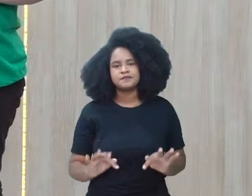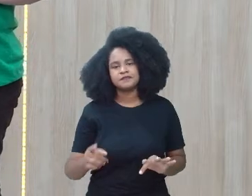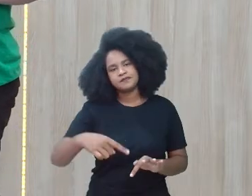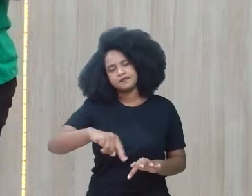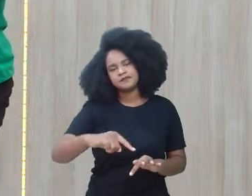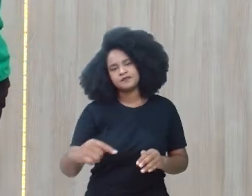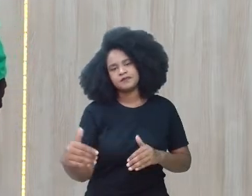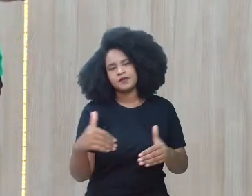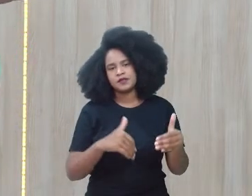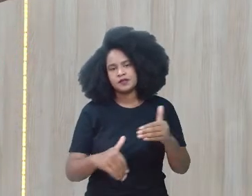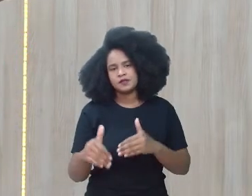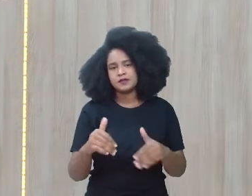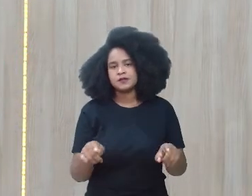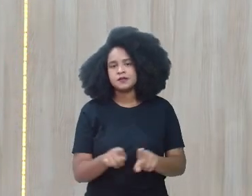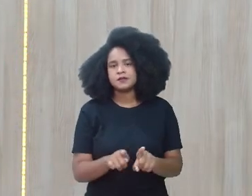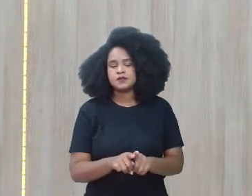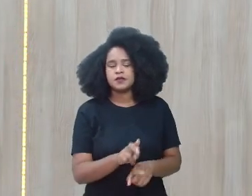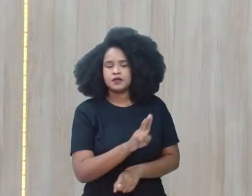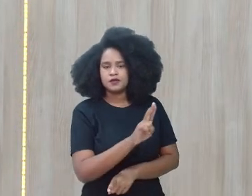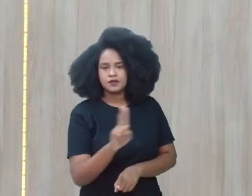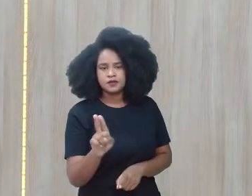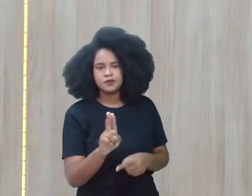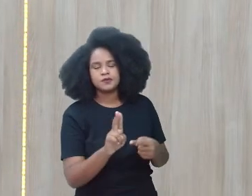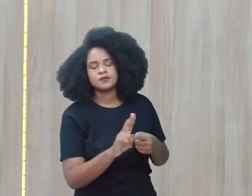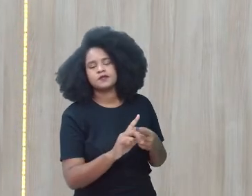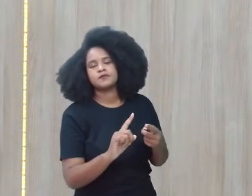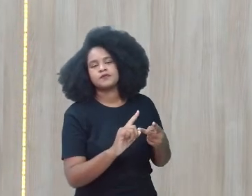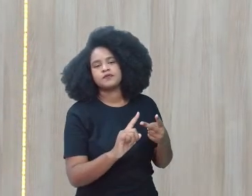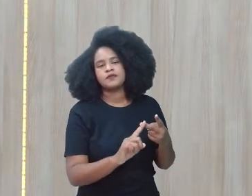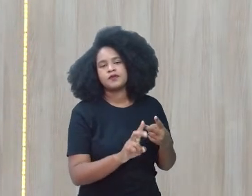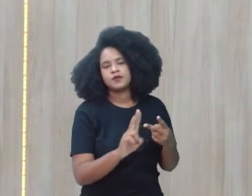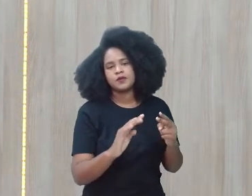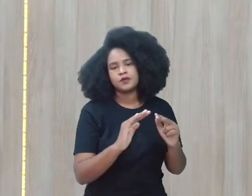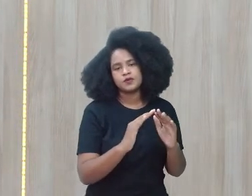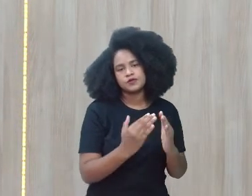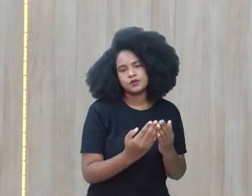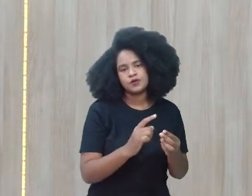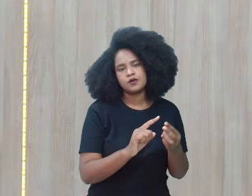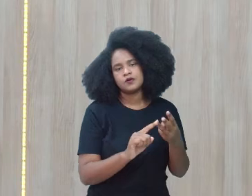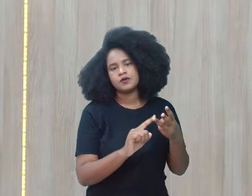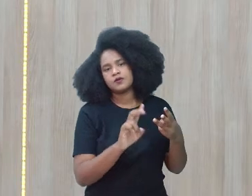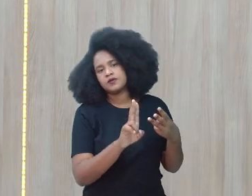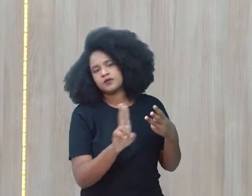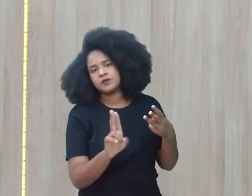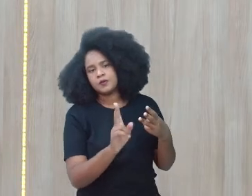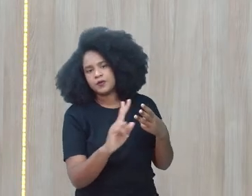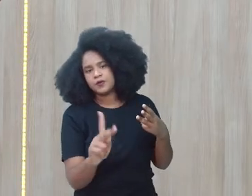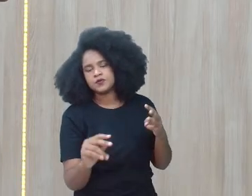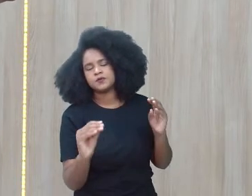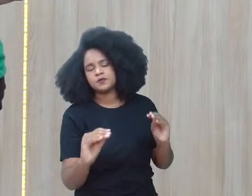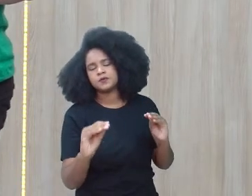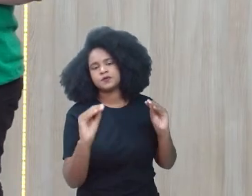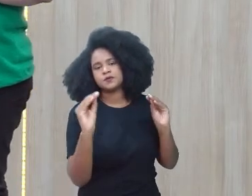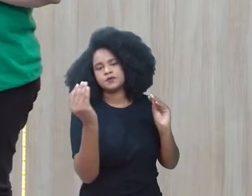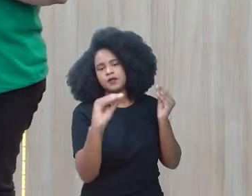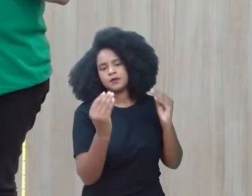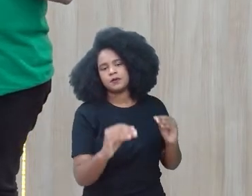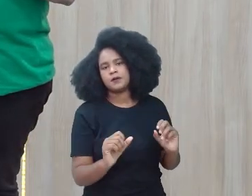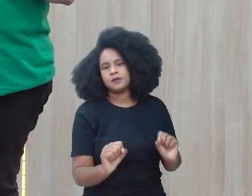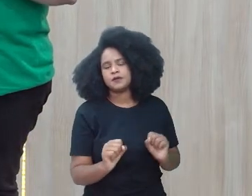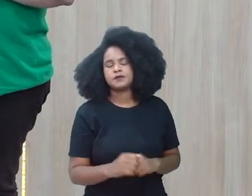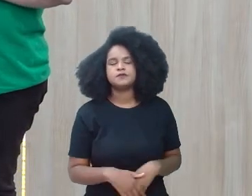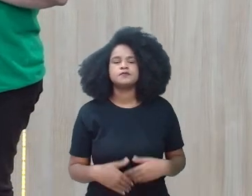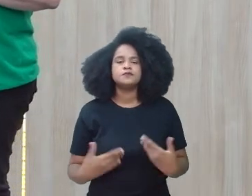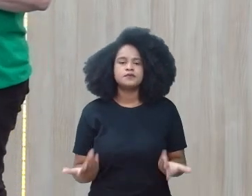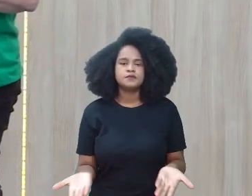vocês, tá? Coloca o nome aí, o nome da escola, o nome do seu professor, sua professora, tá certo? E vamos a